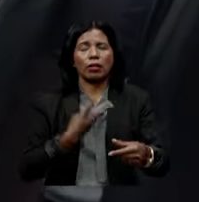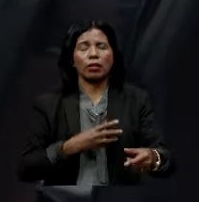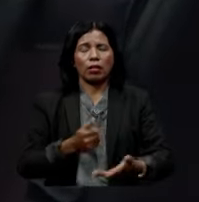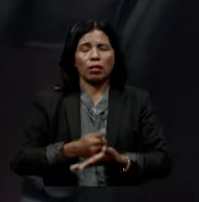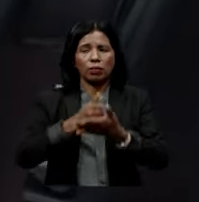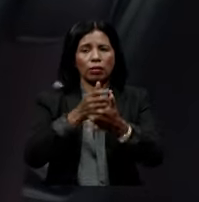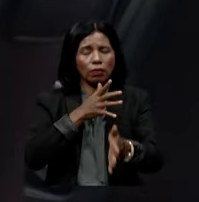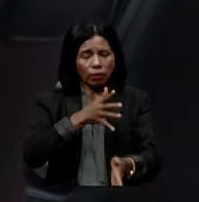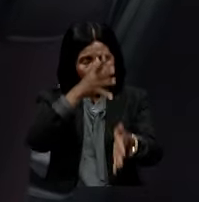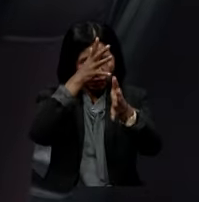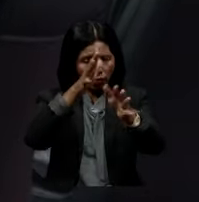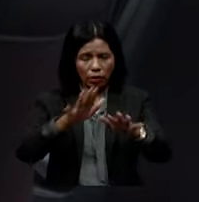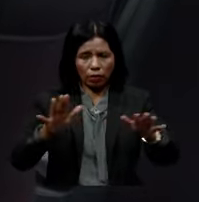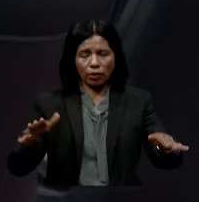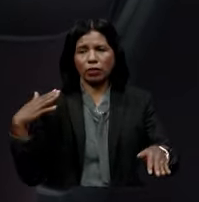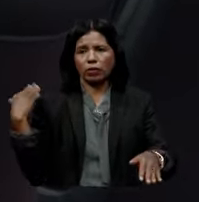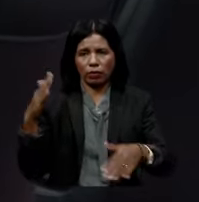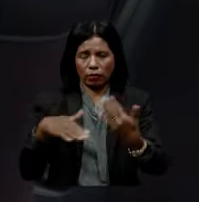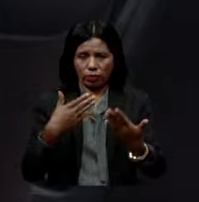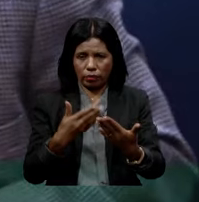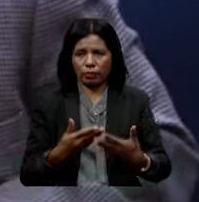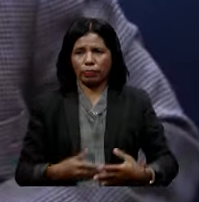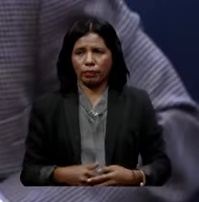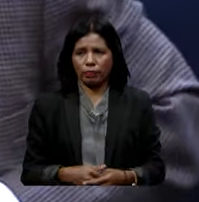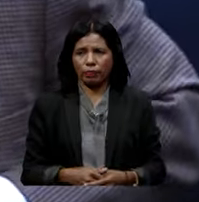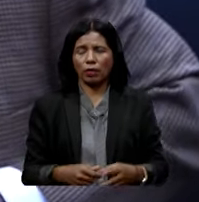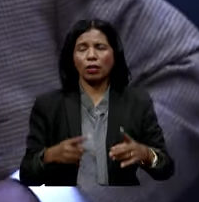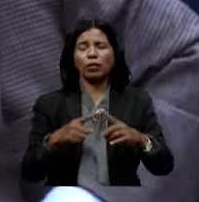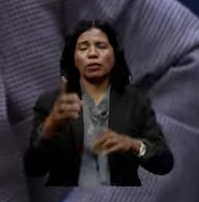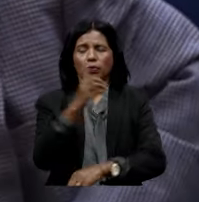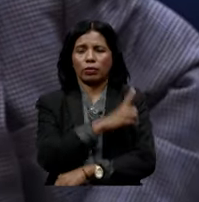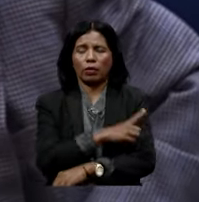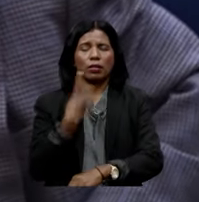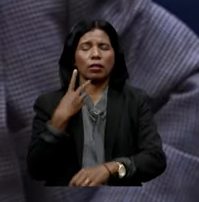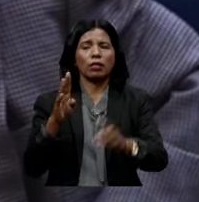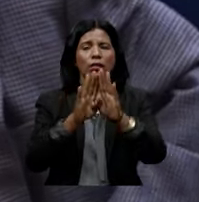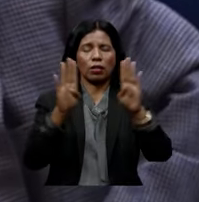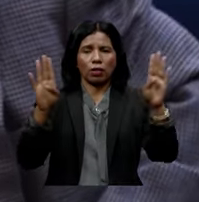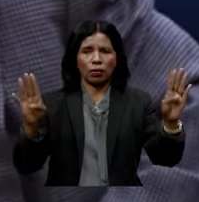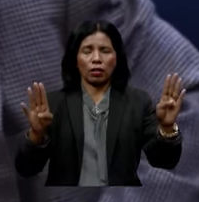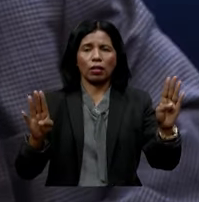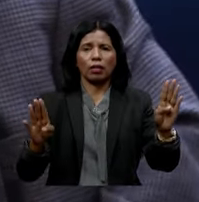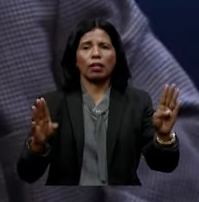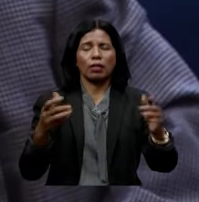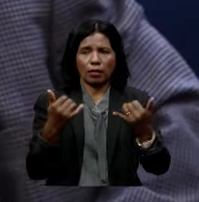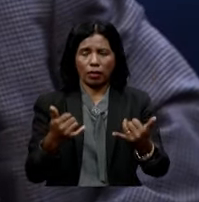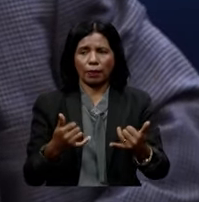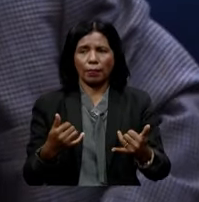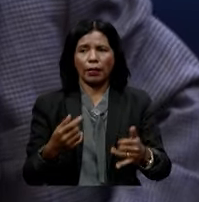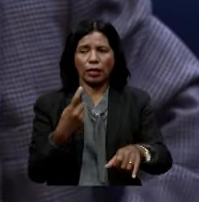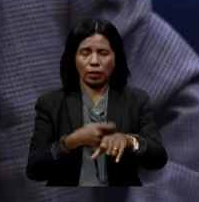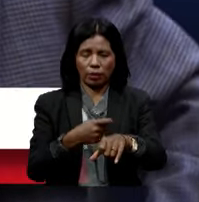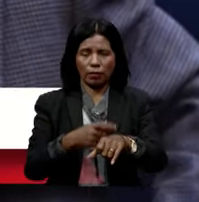a feri, que atuas labarek no jovem sira. Hoje em Italoca, segunda sessão legislativa aí, né? E o momento